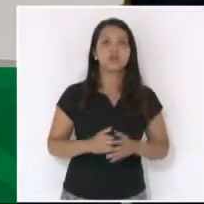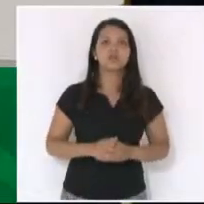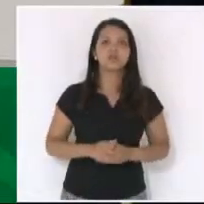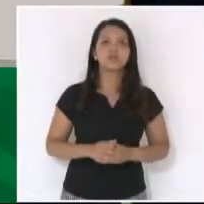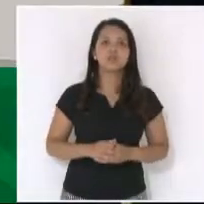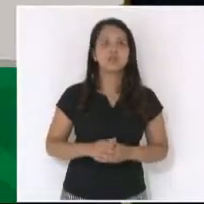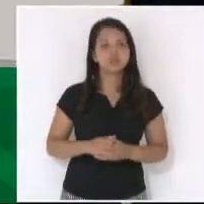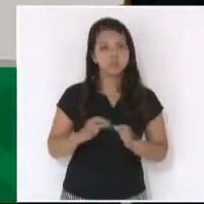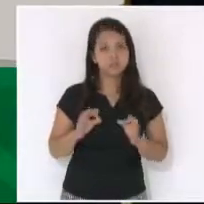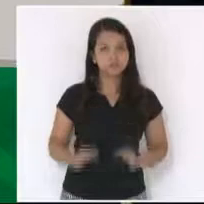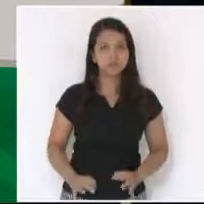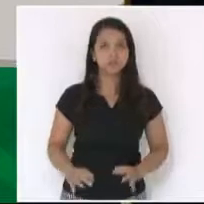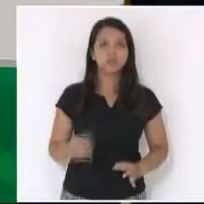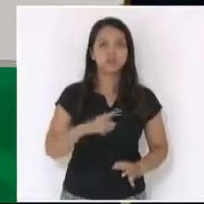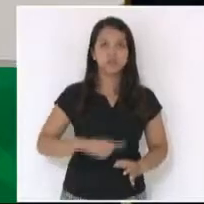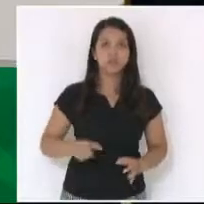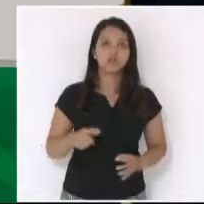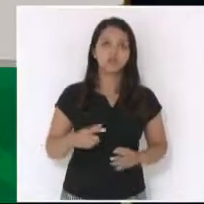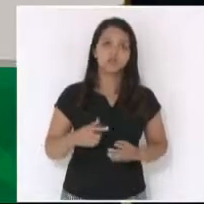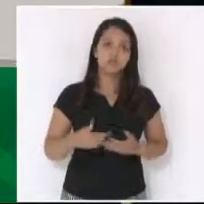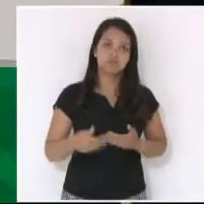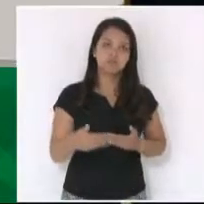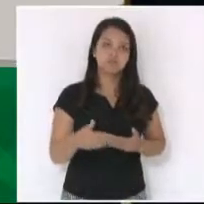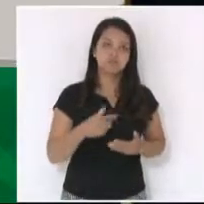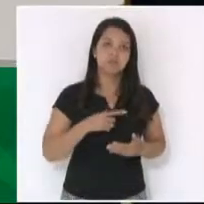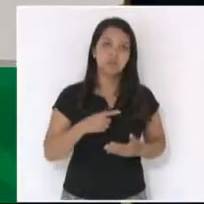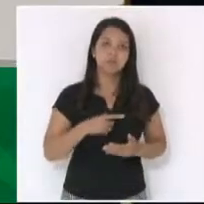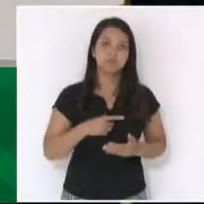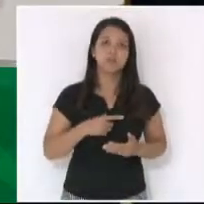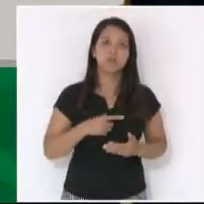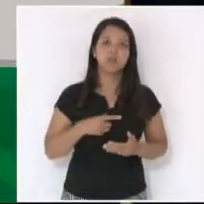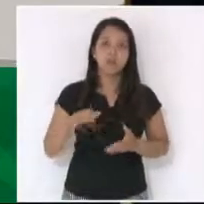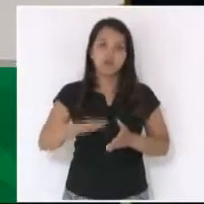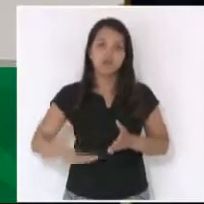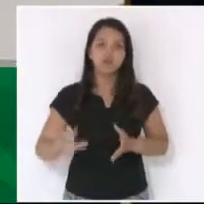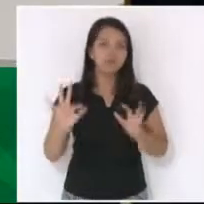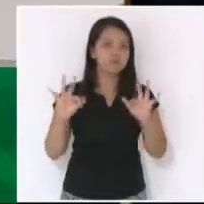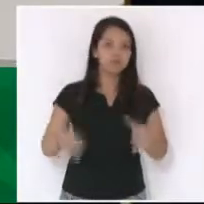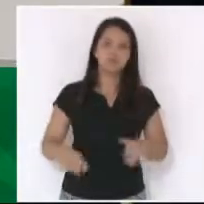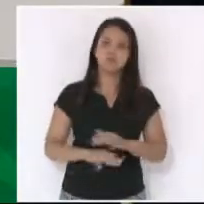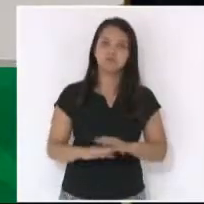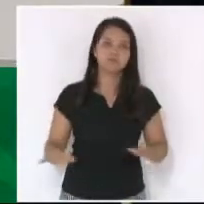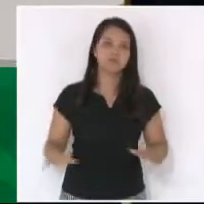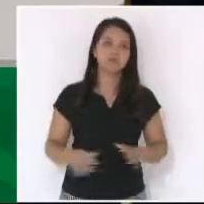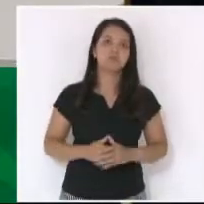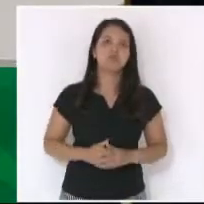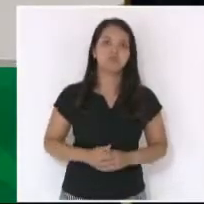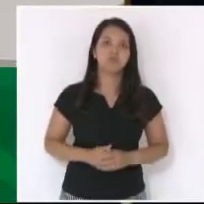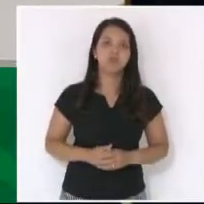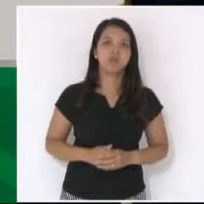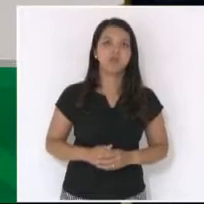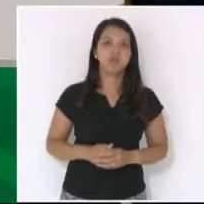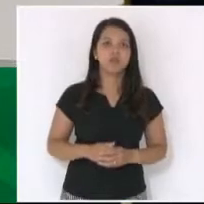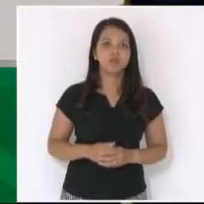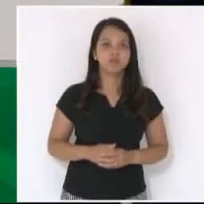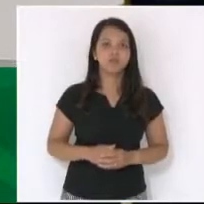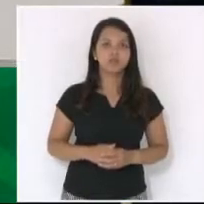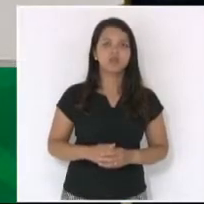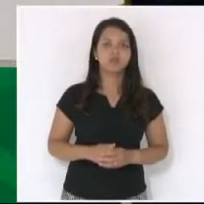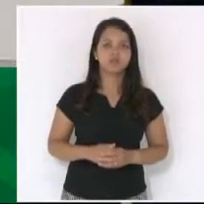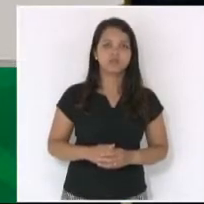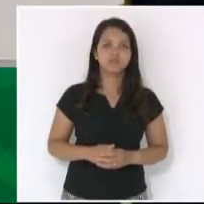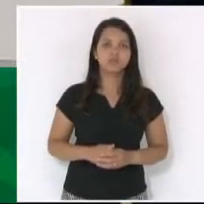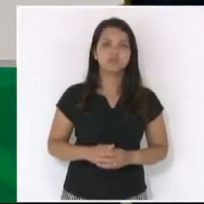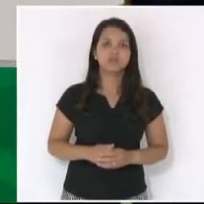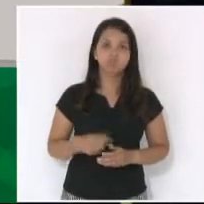aí então é dentro em breve o fim das regionais e a utilização mais racional